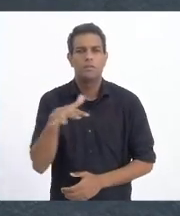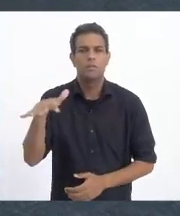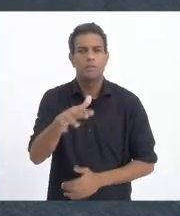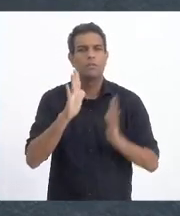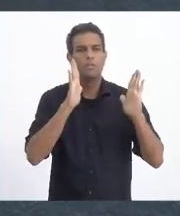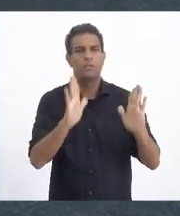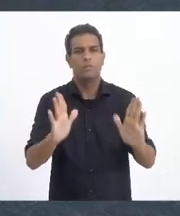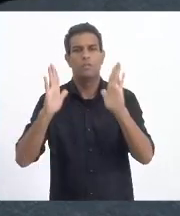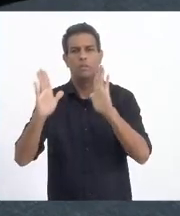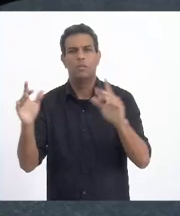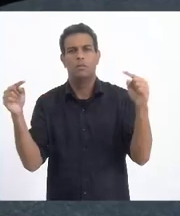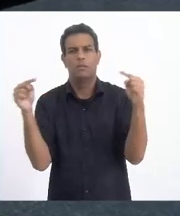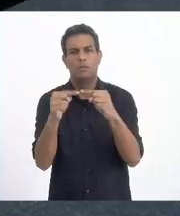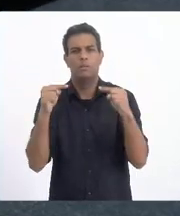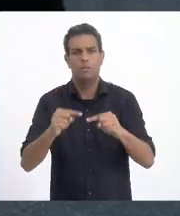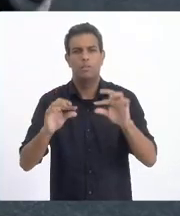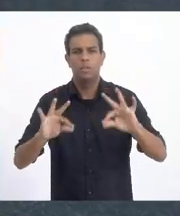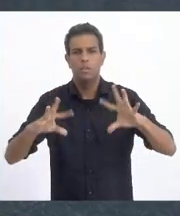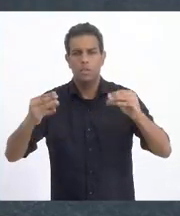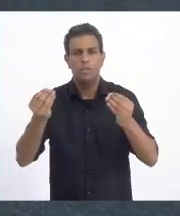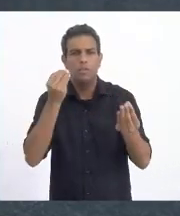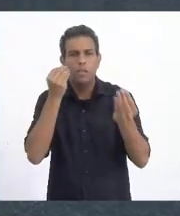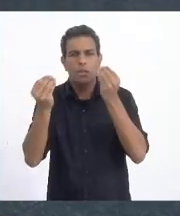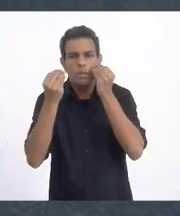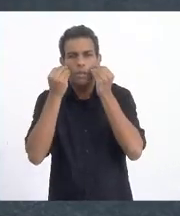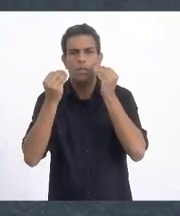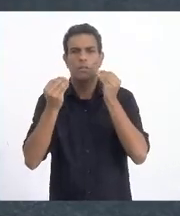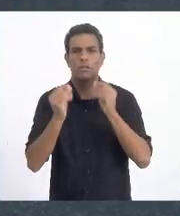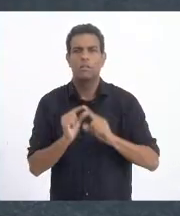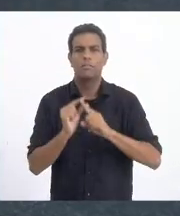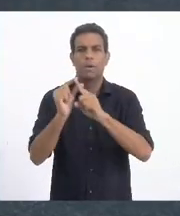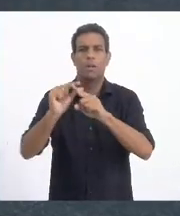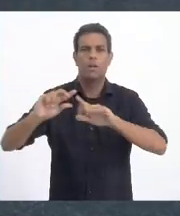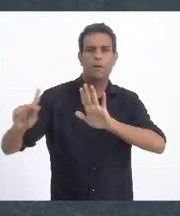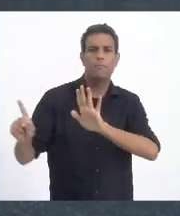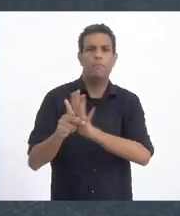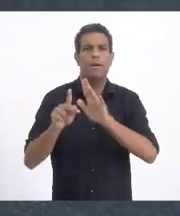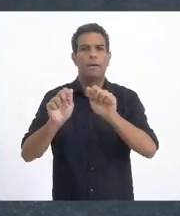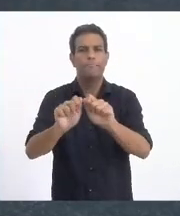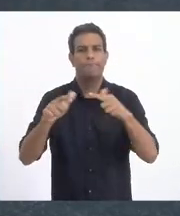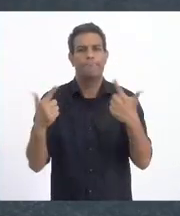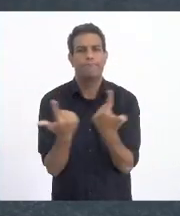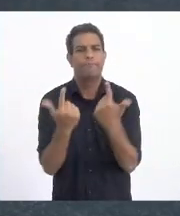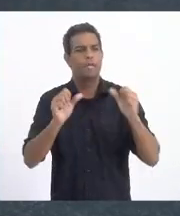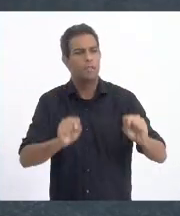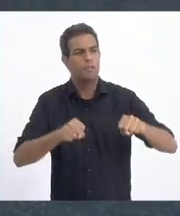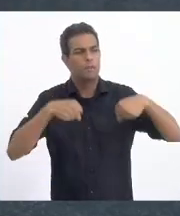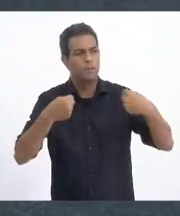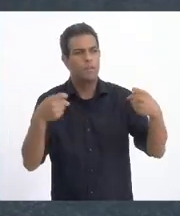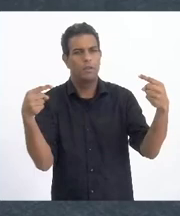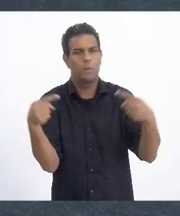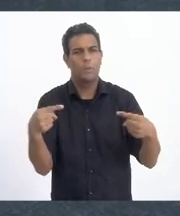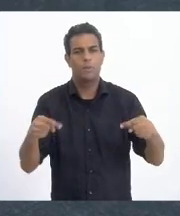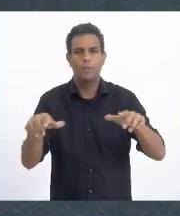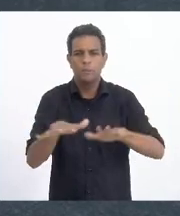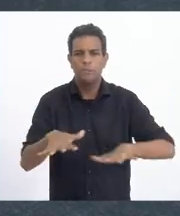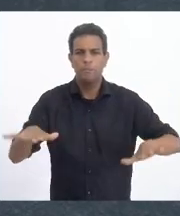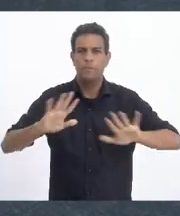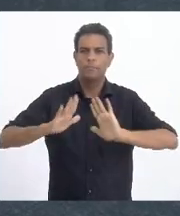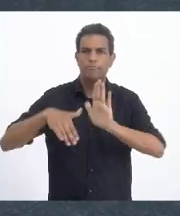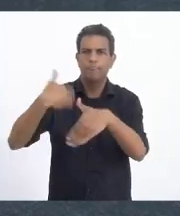Parte do lado de fora, tentando levar a palavra ao parlamento, e parte aí defendendo o parlamento. Então, é uma